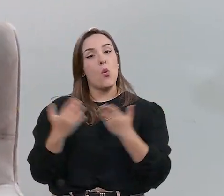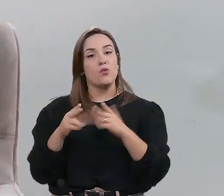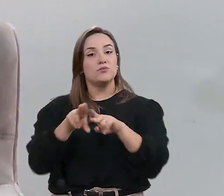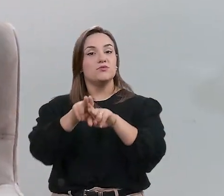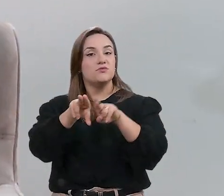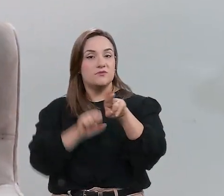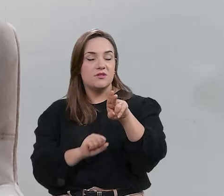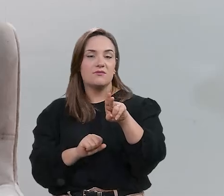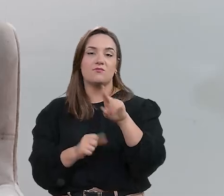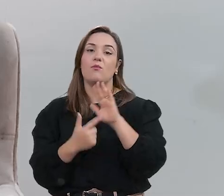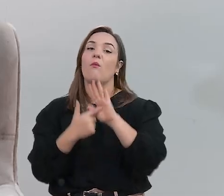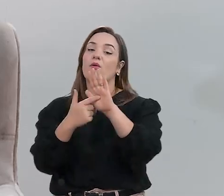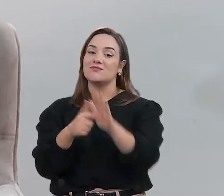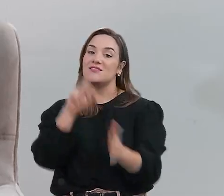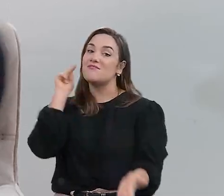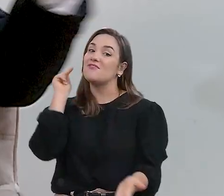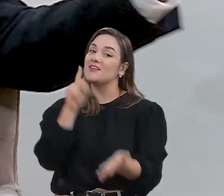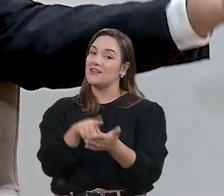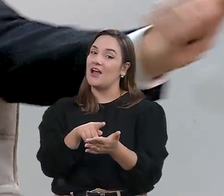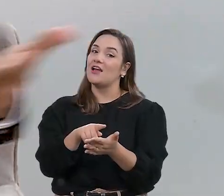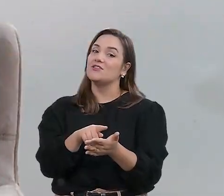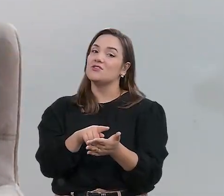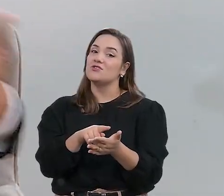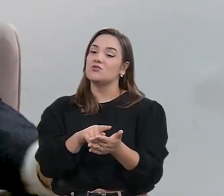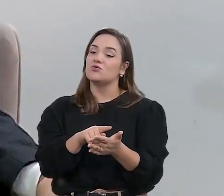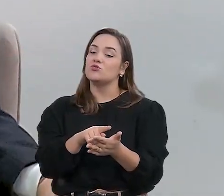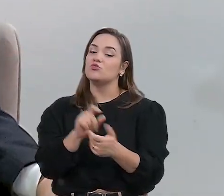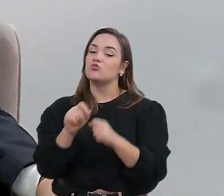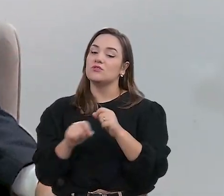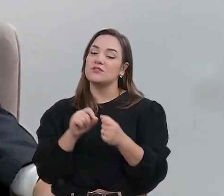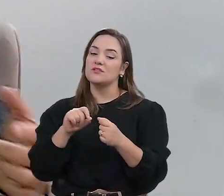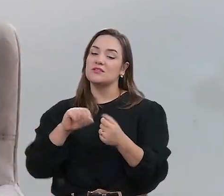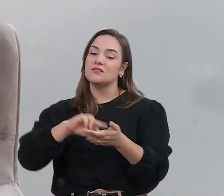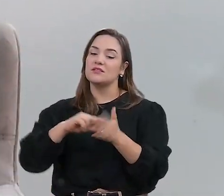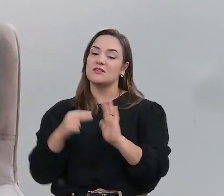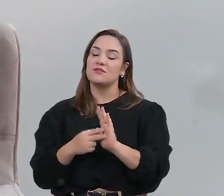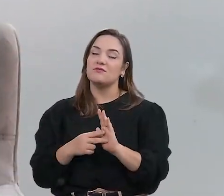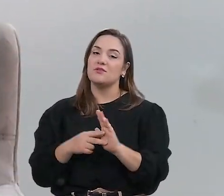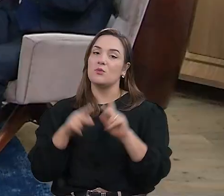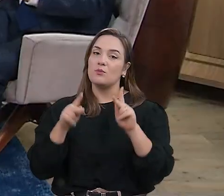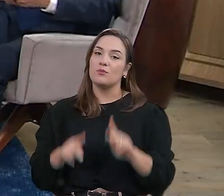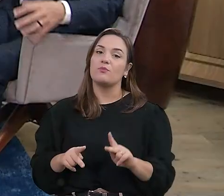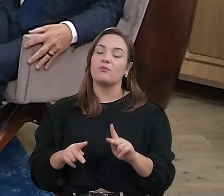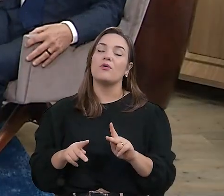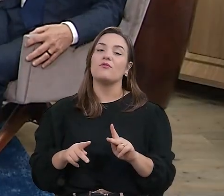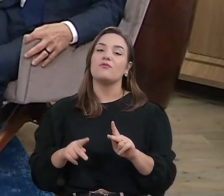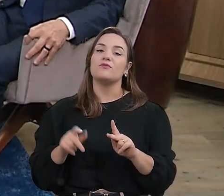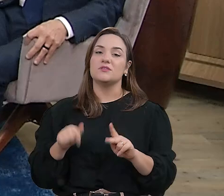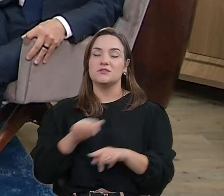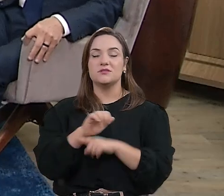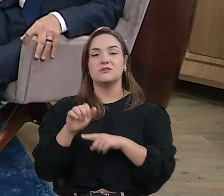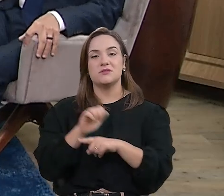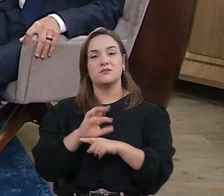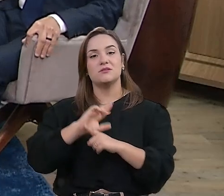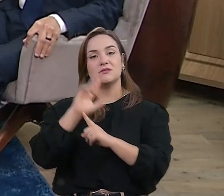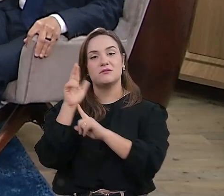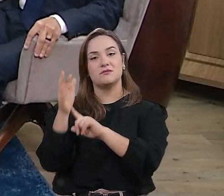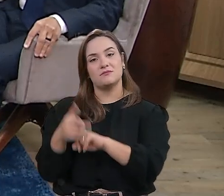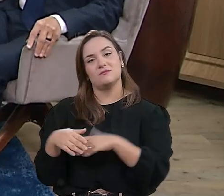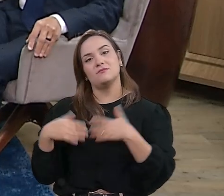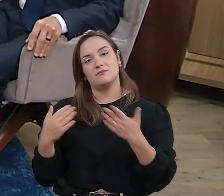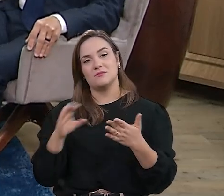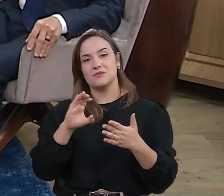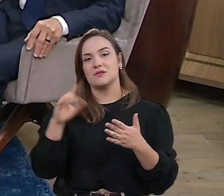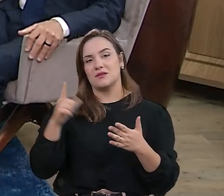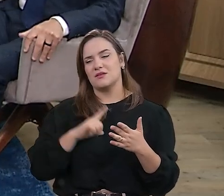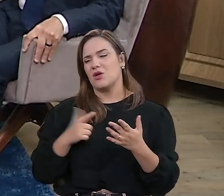universidade reflete melhor a população do estado, né? Que ela é mais diversa. E é claro, nós tivemos